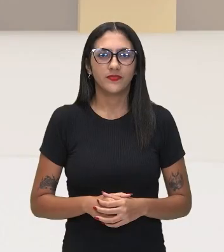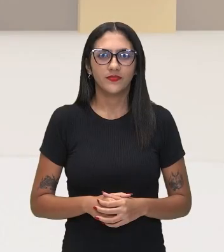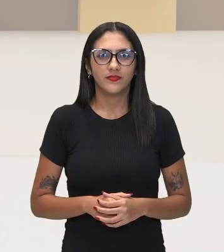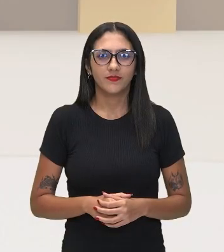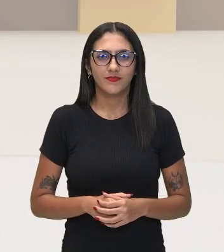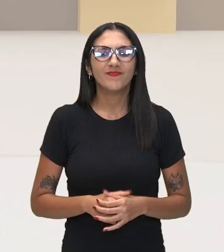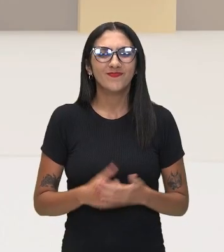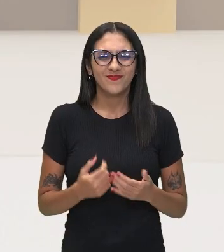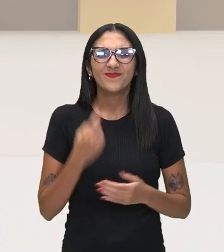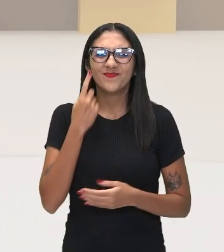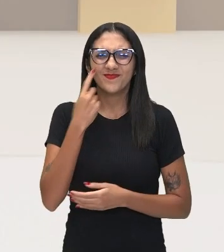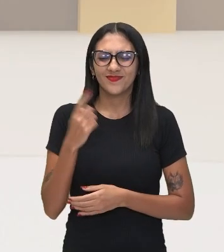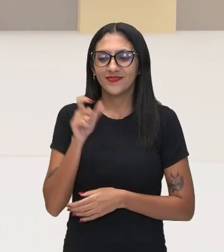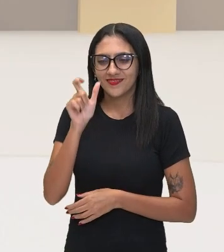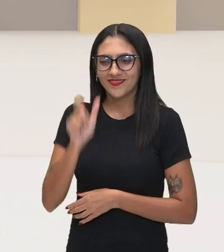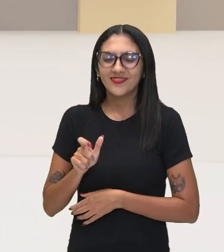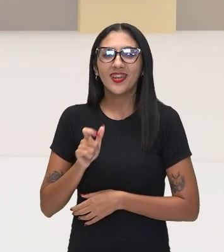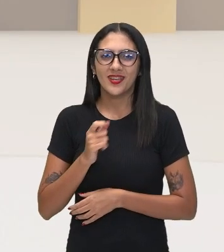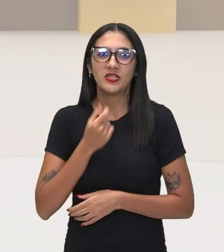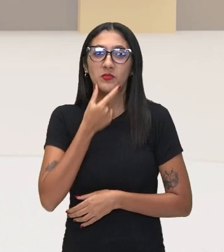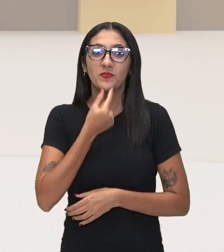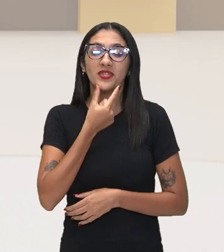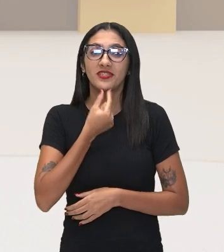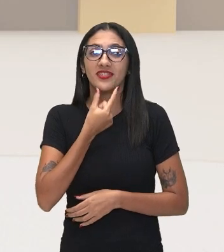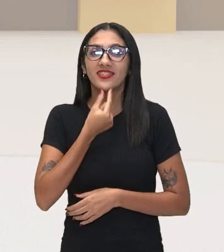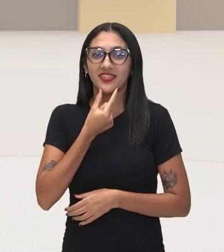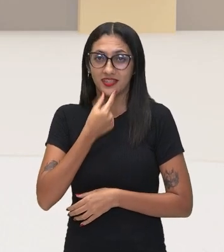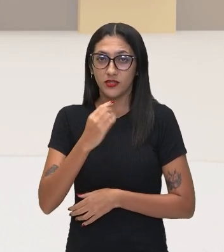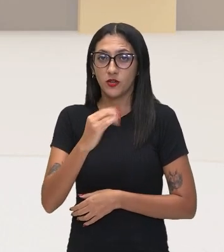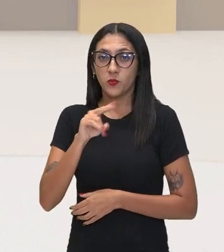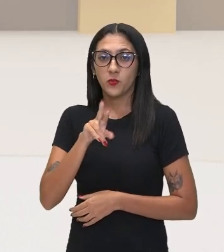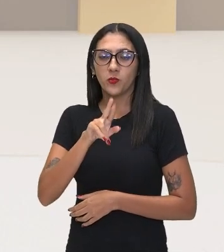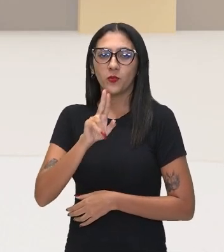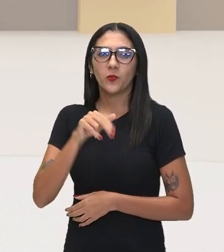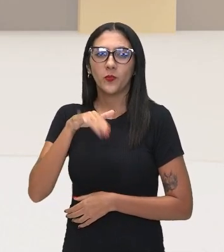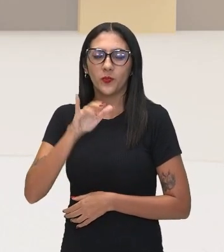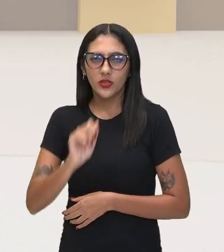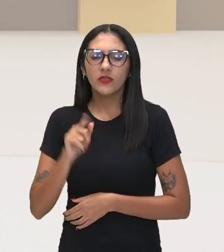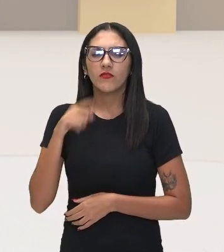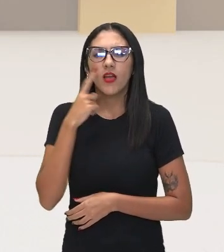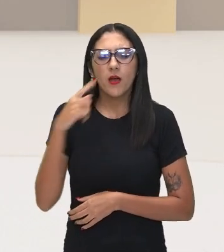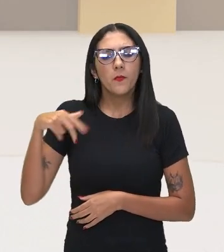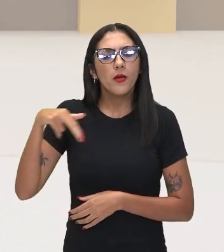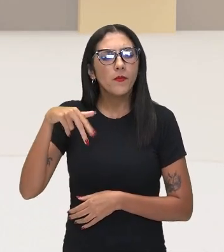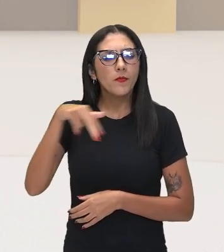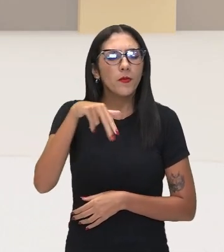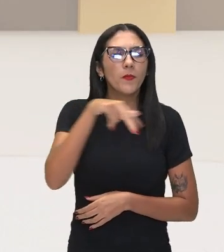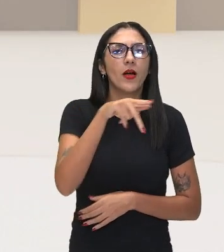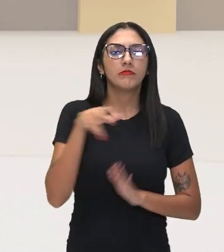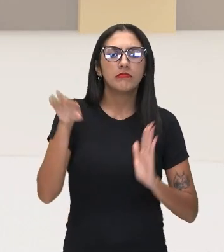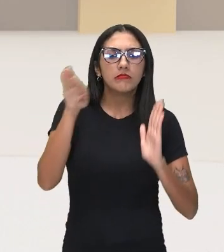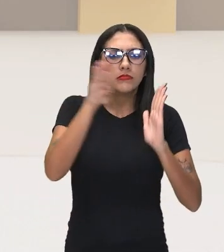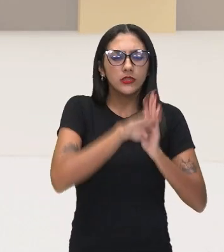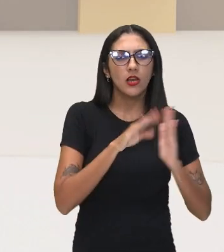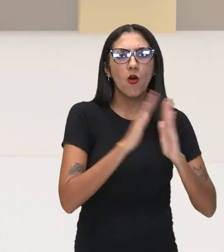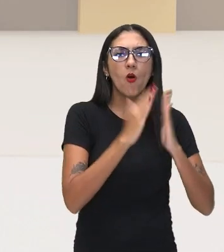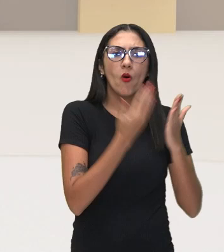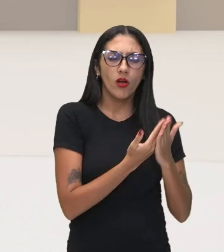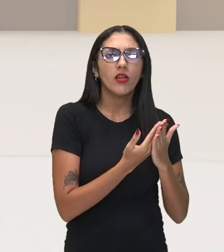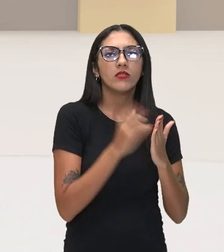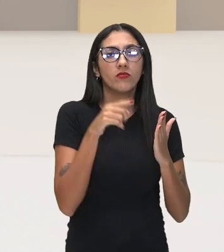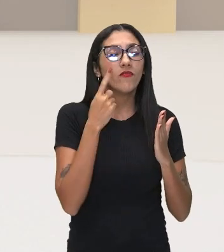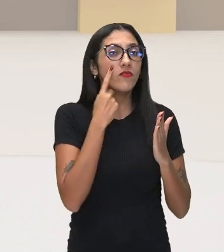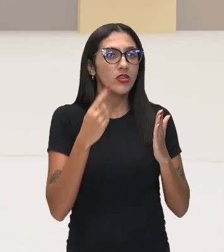Vocês viram aí que o nosso Curumim, que é o nosso personagem, até ele chegar na escola baré dele, ele passou na frente de alguns locais, né,